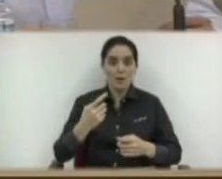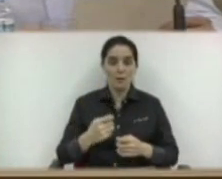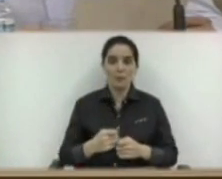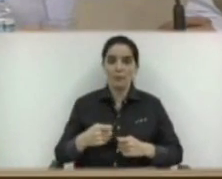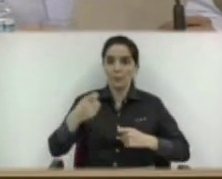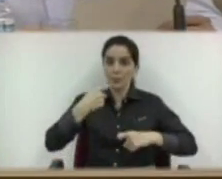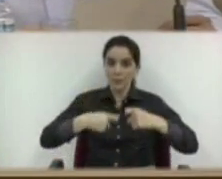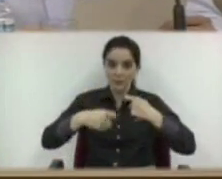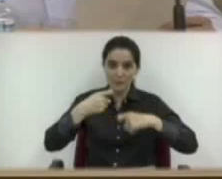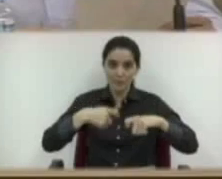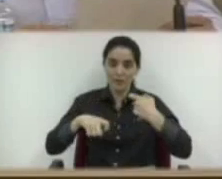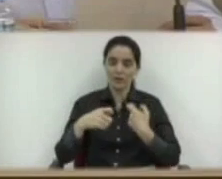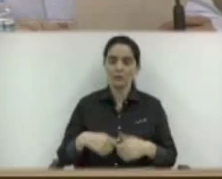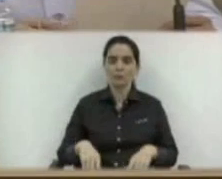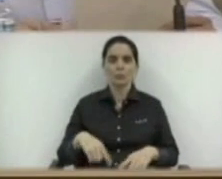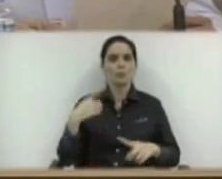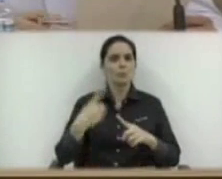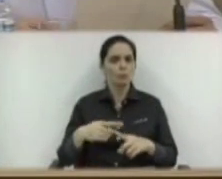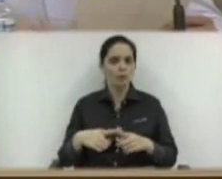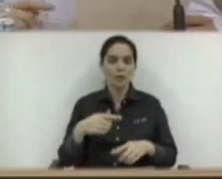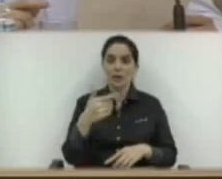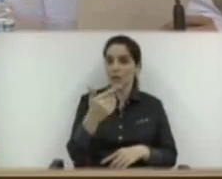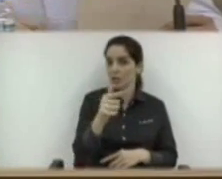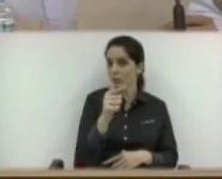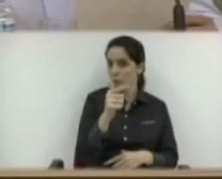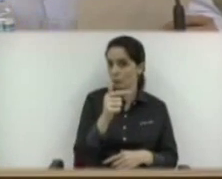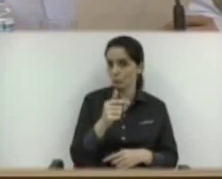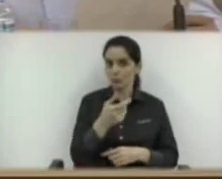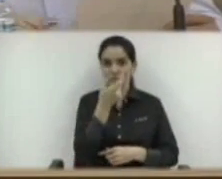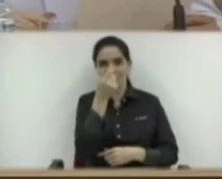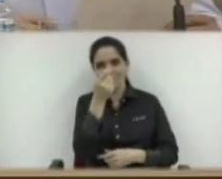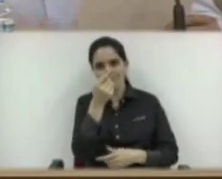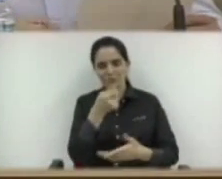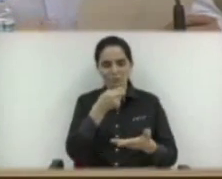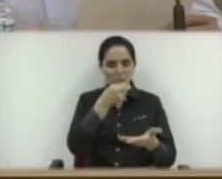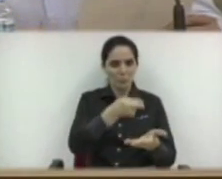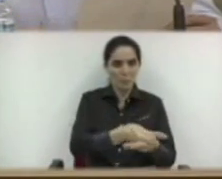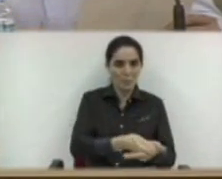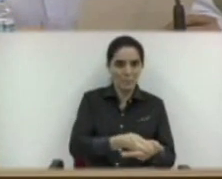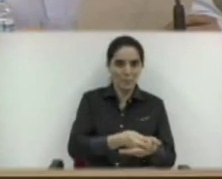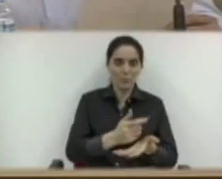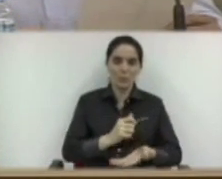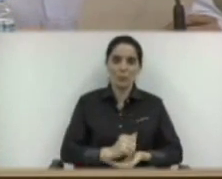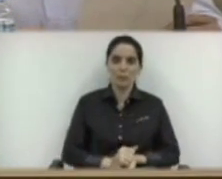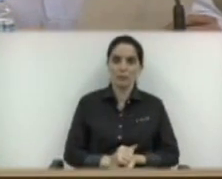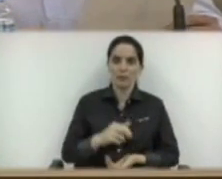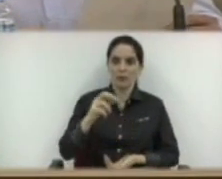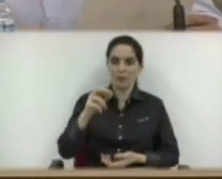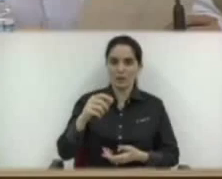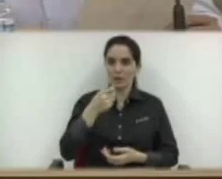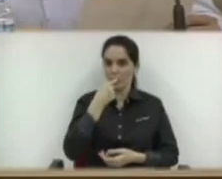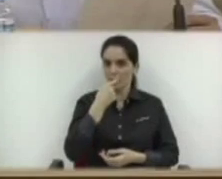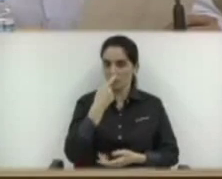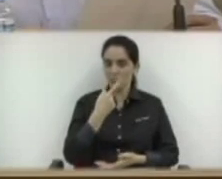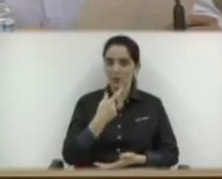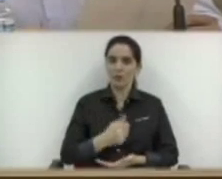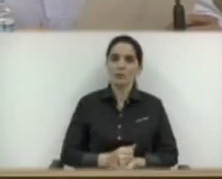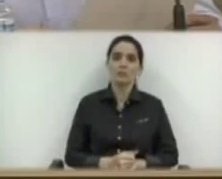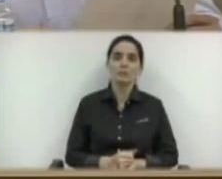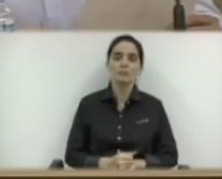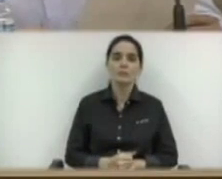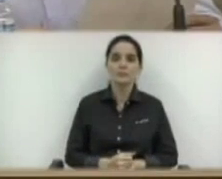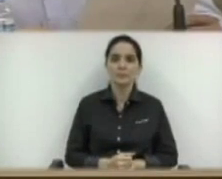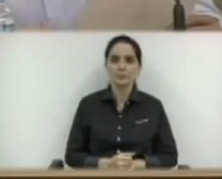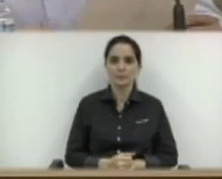têm condições financeiras de comprar esse medicamento. Plenário, vereador Vitório Portolano, 9 de novembro de